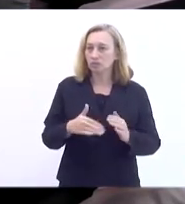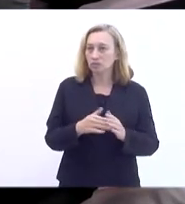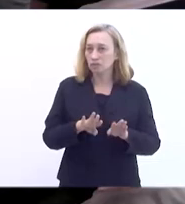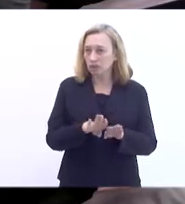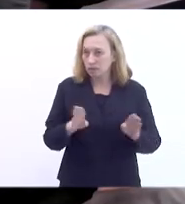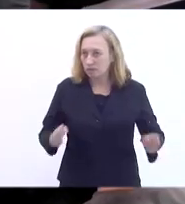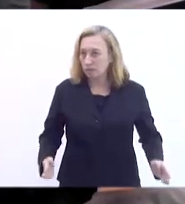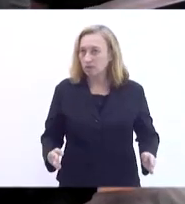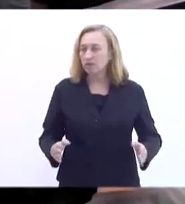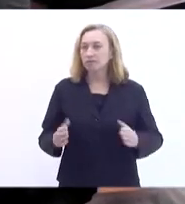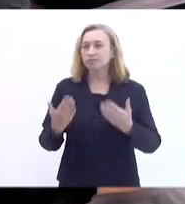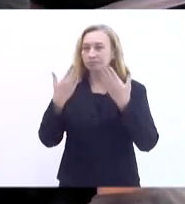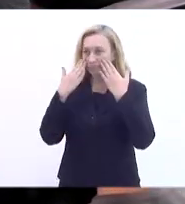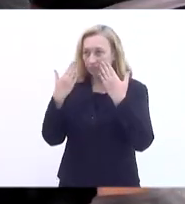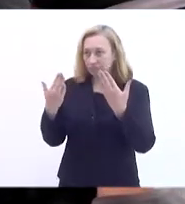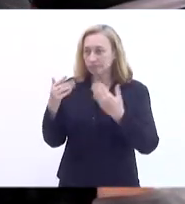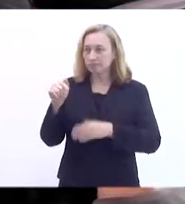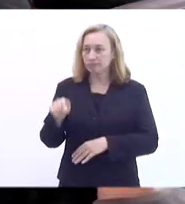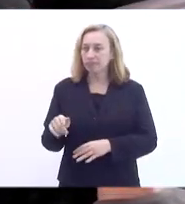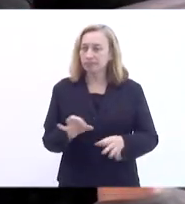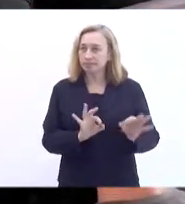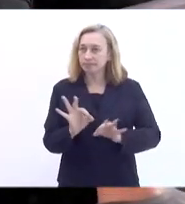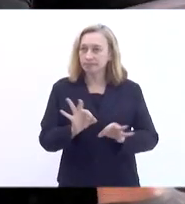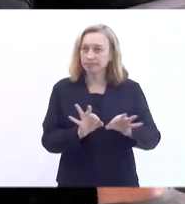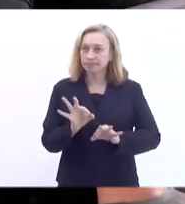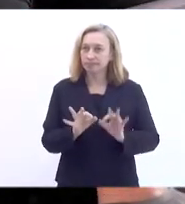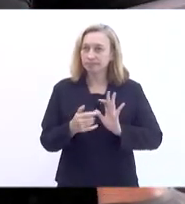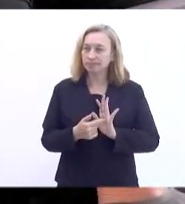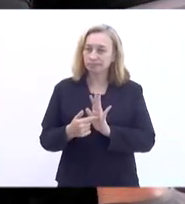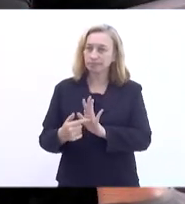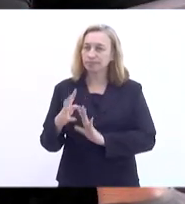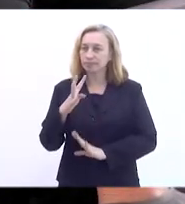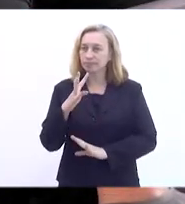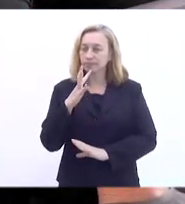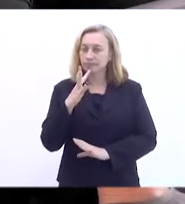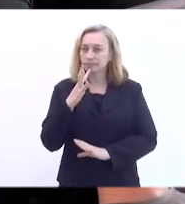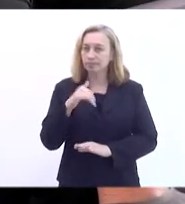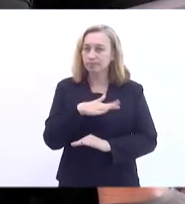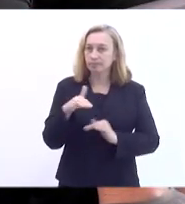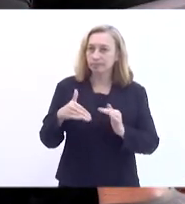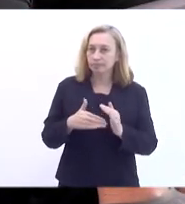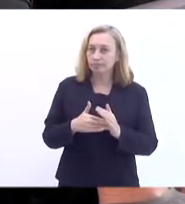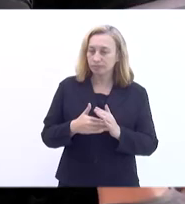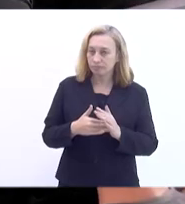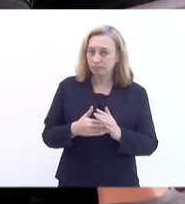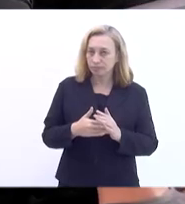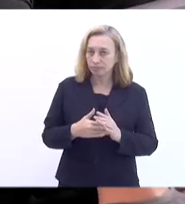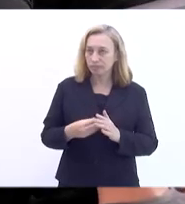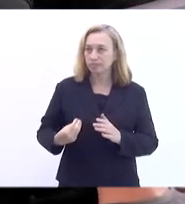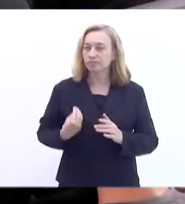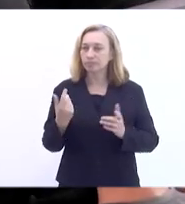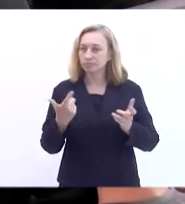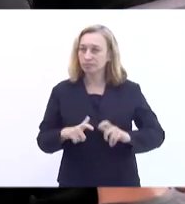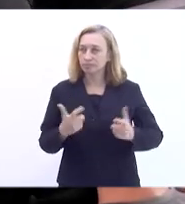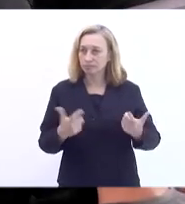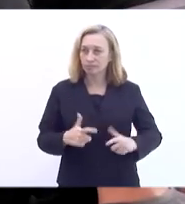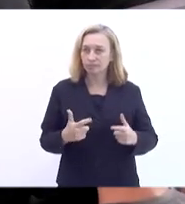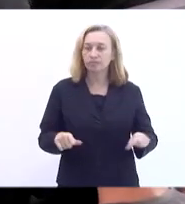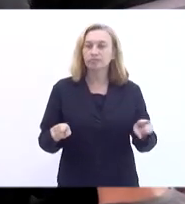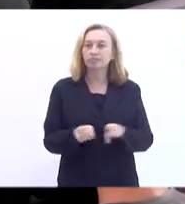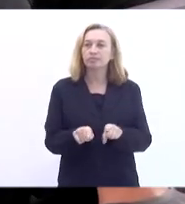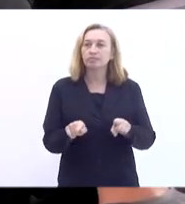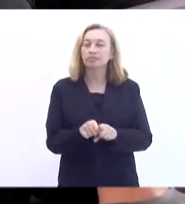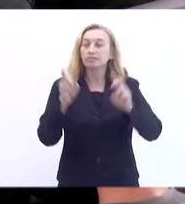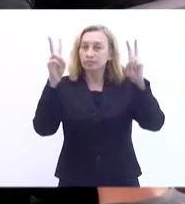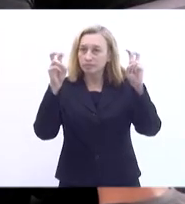fizemos uma apresentação aqui para nivelar o conhecimento de todas as autoridades presentes mas a maior parte dos